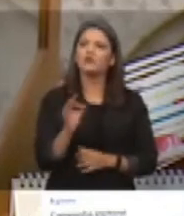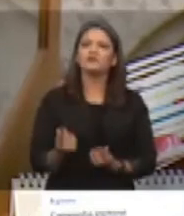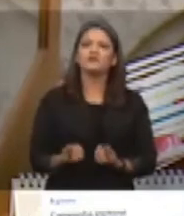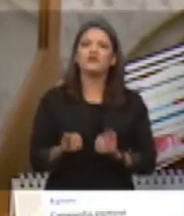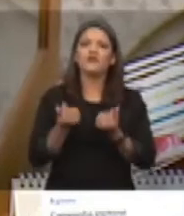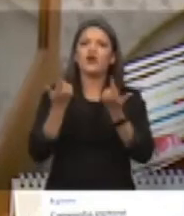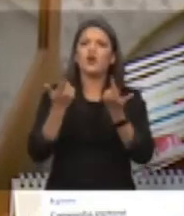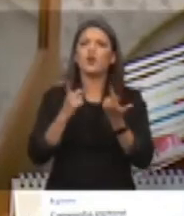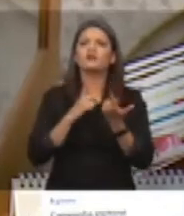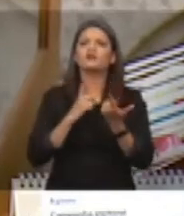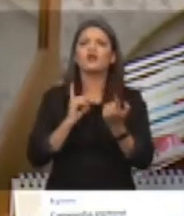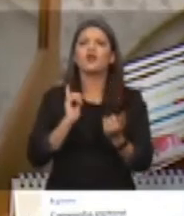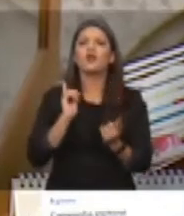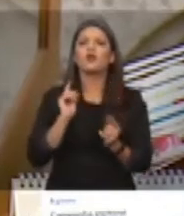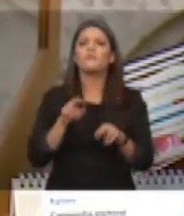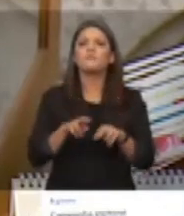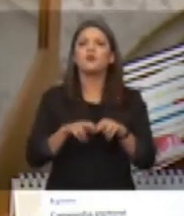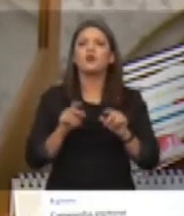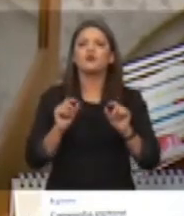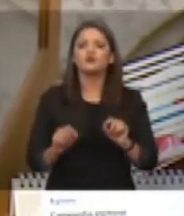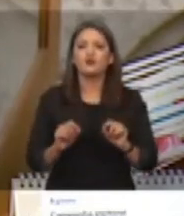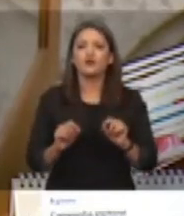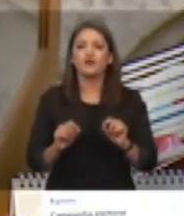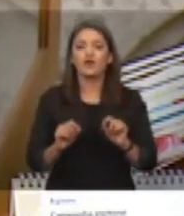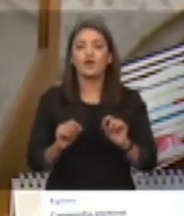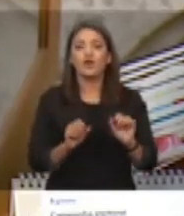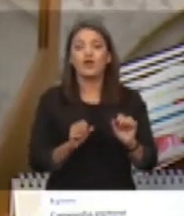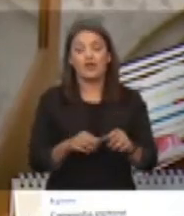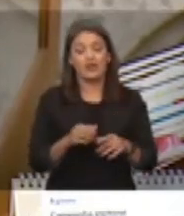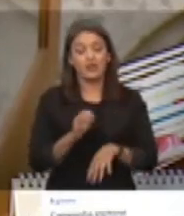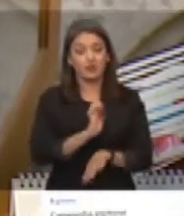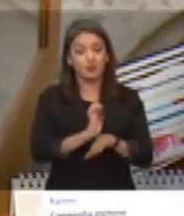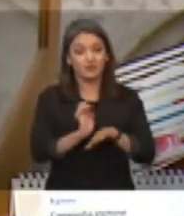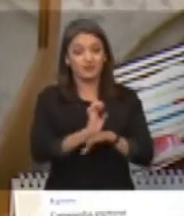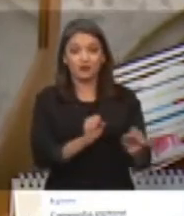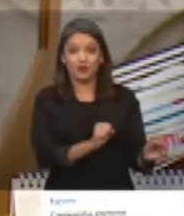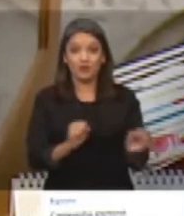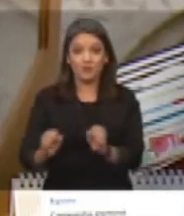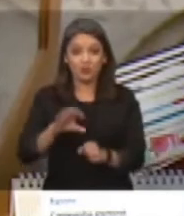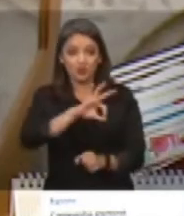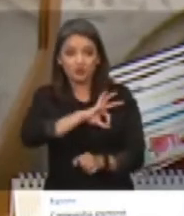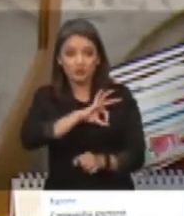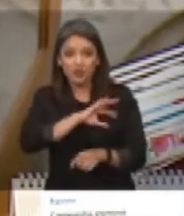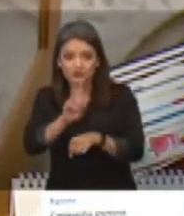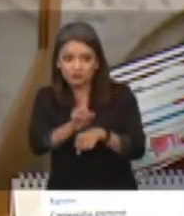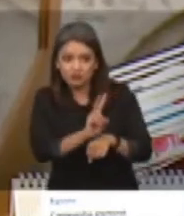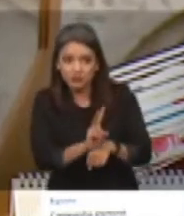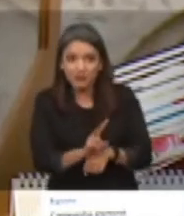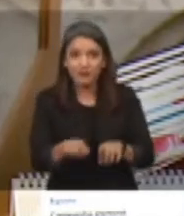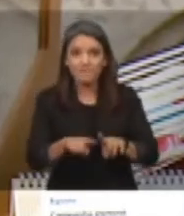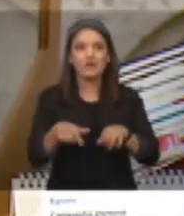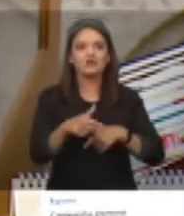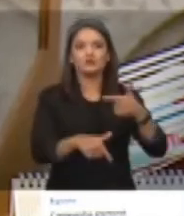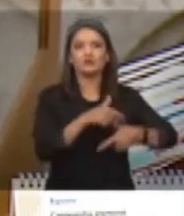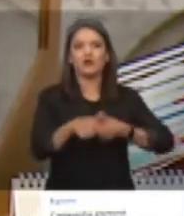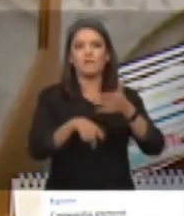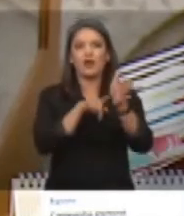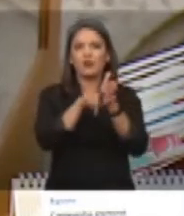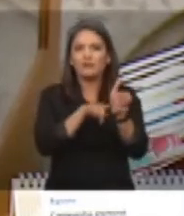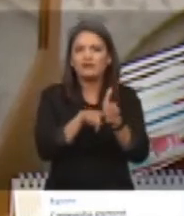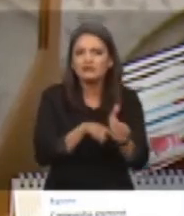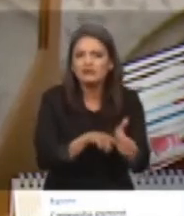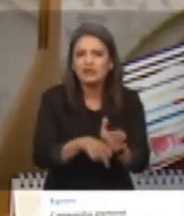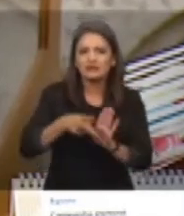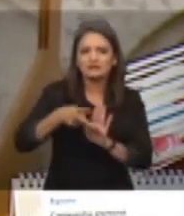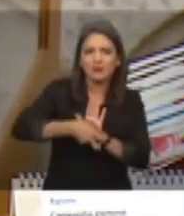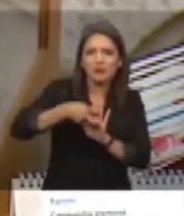como fato gerador o exercício do poder de polícia conferido ao Estado sobre a atividade de pesquisa, lavra, exploração e